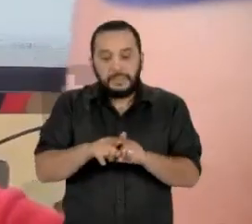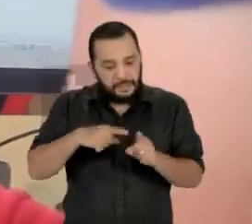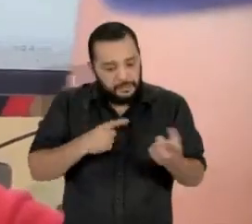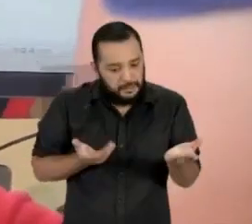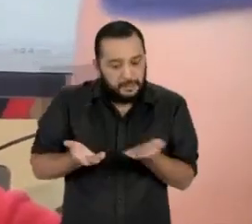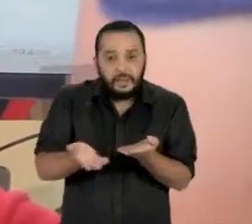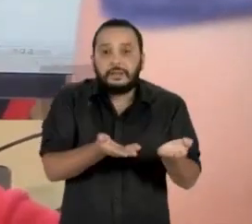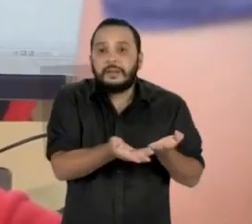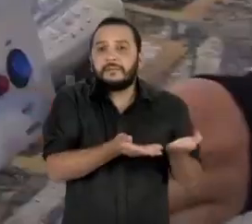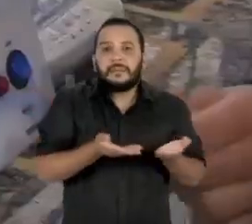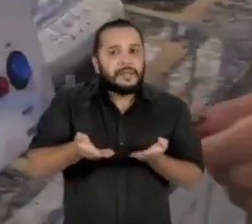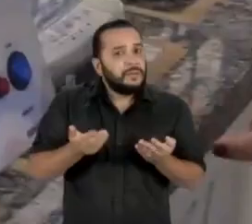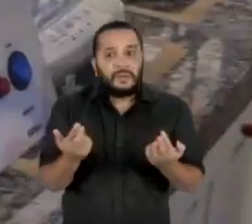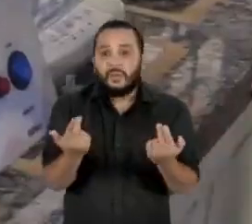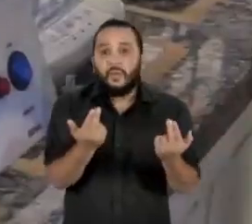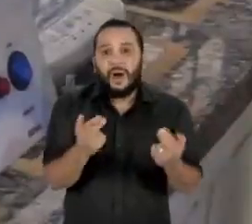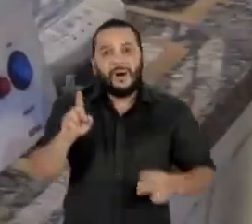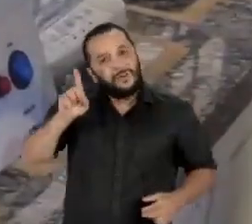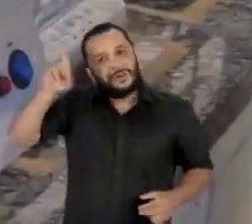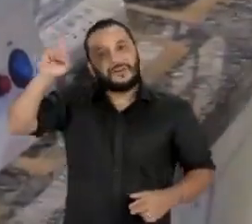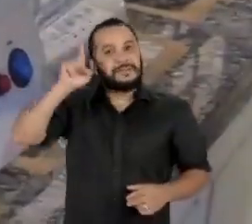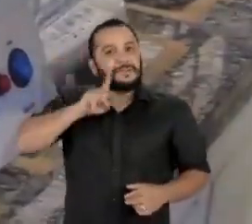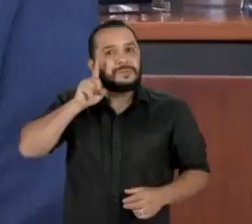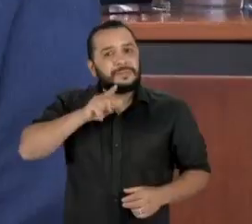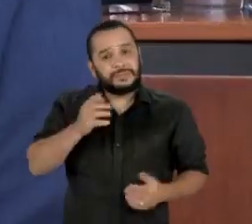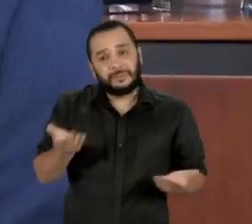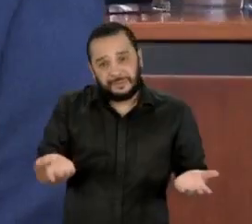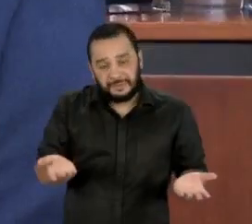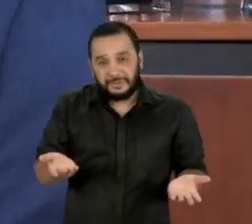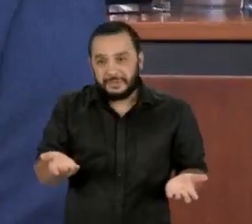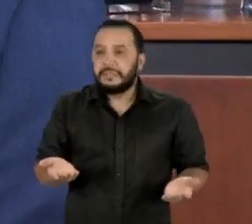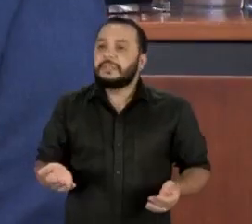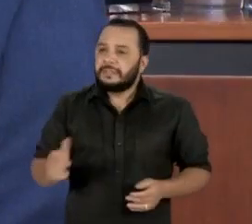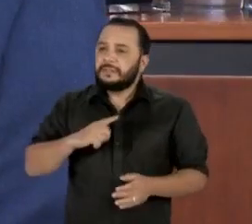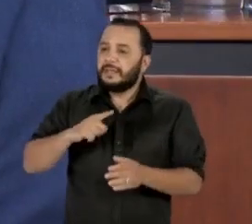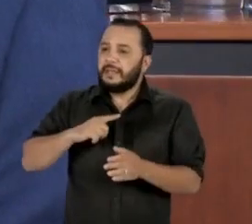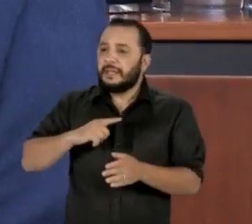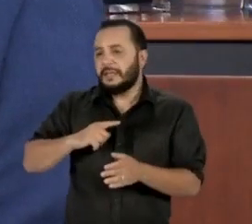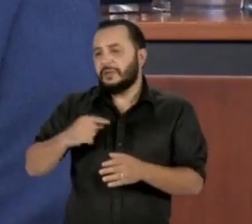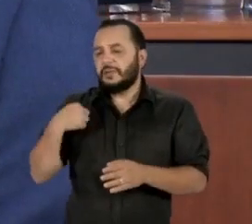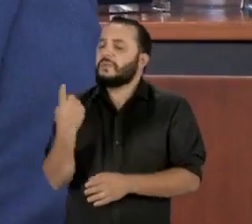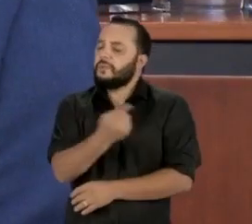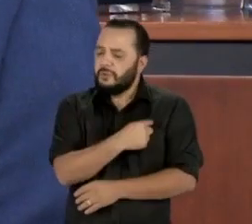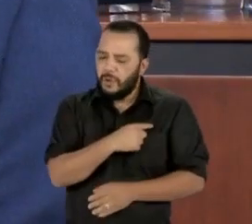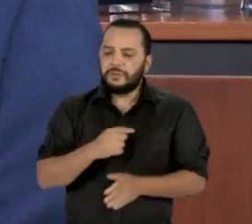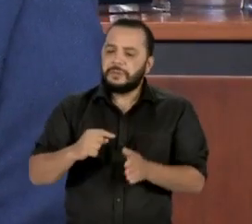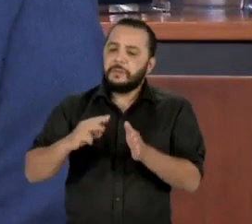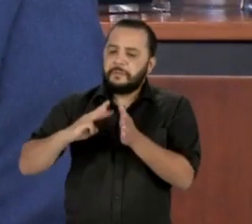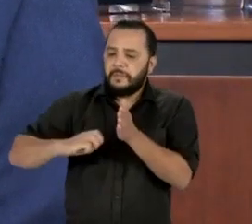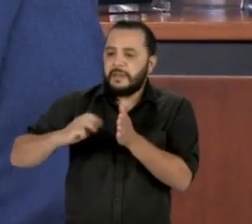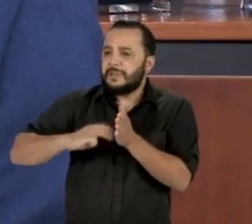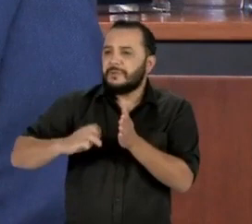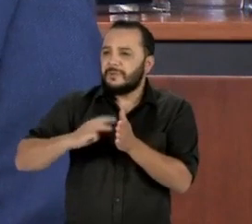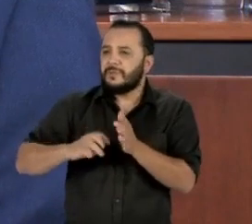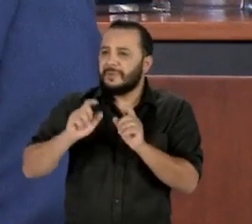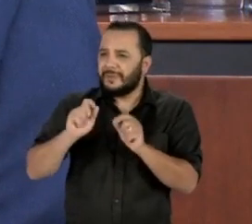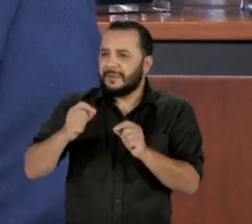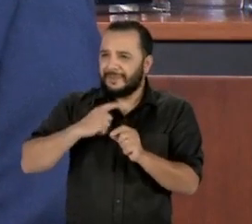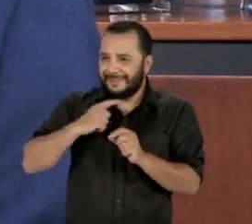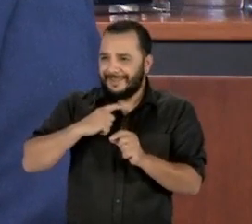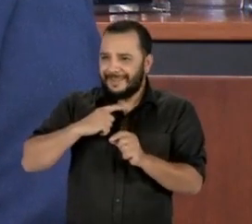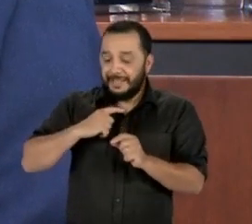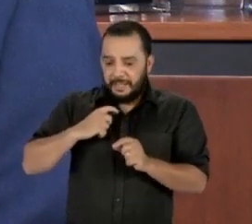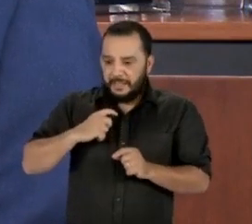semelhantes que são feitas nos Estados Unidos, por exemplo. É inédito no sentido de que nós fugimos, né, da propriedade